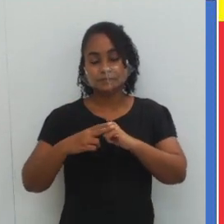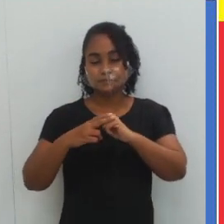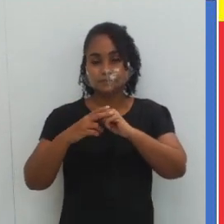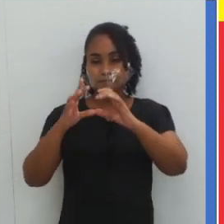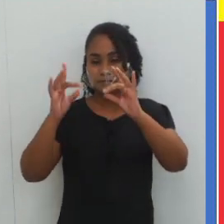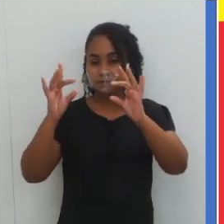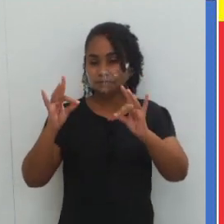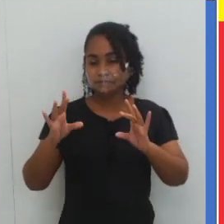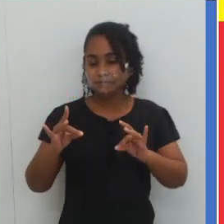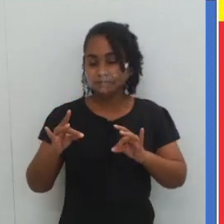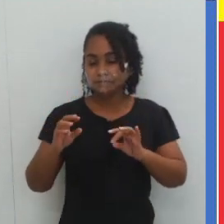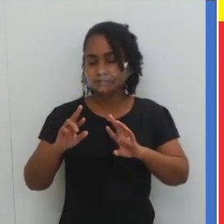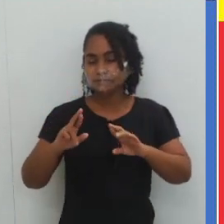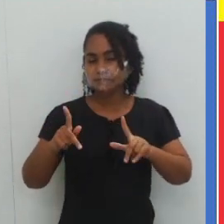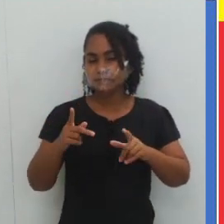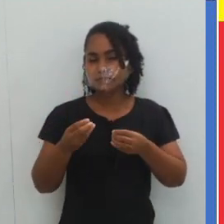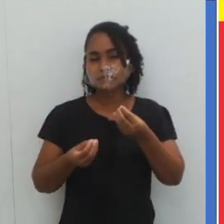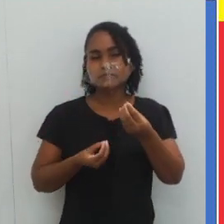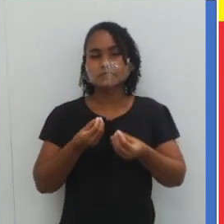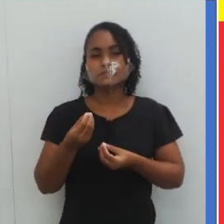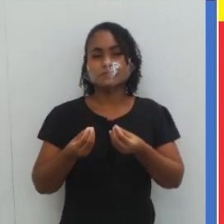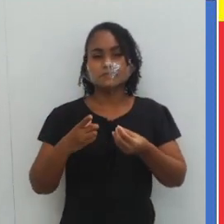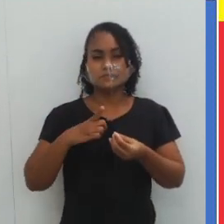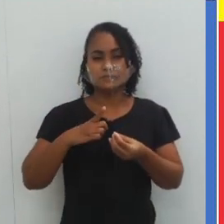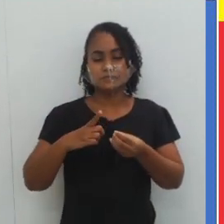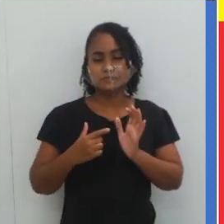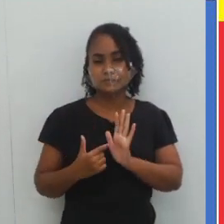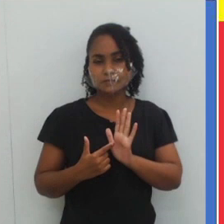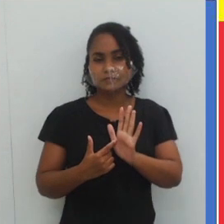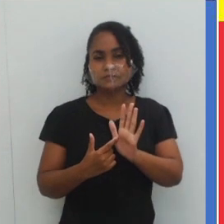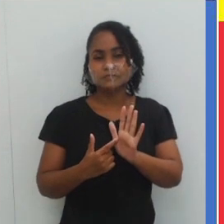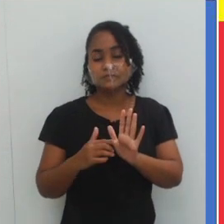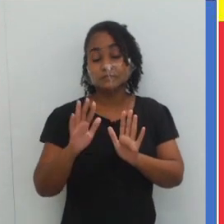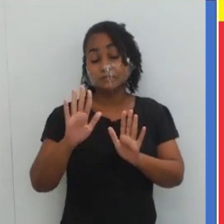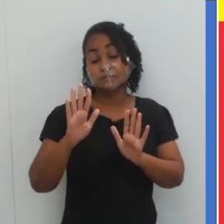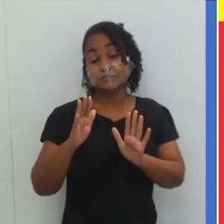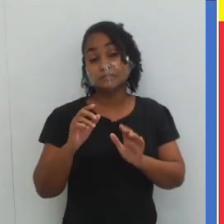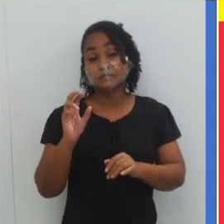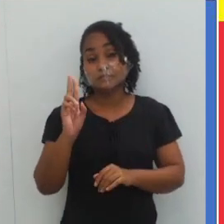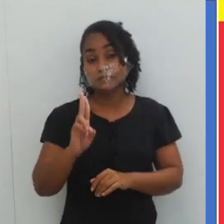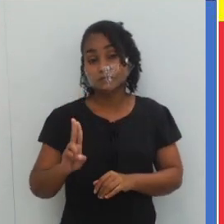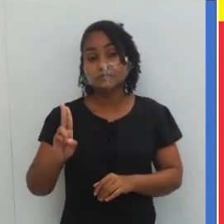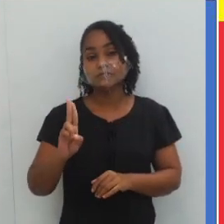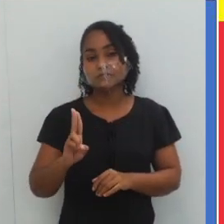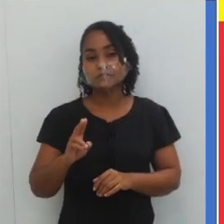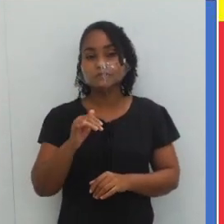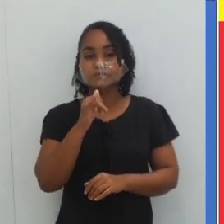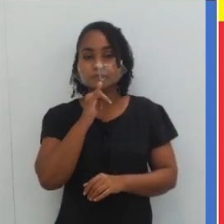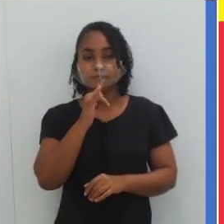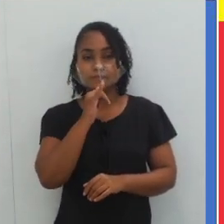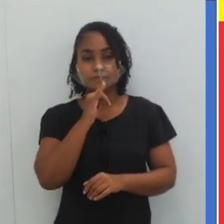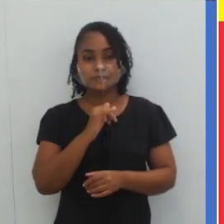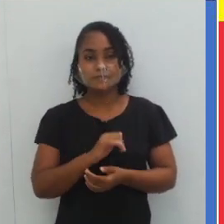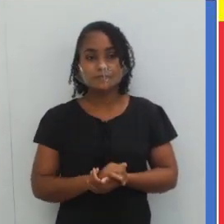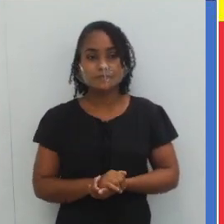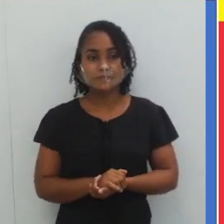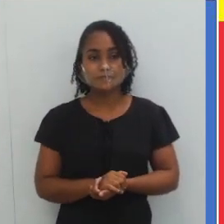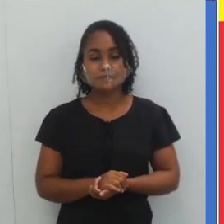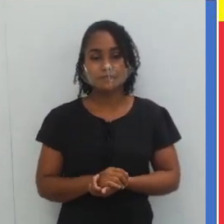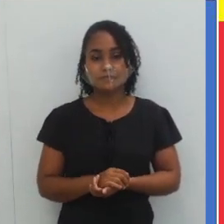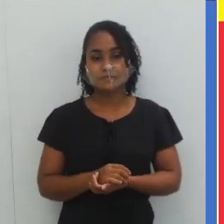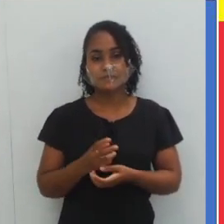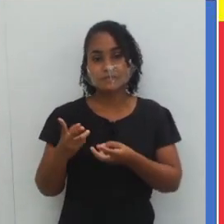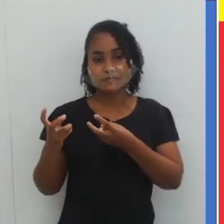verbos ilustrados para a gente entender também a diferença, e o que estão em destaque é o que a gente vai usar nos exemplos.